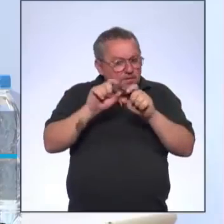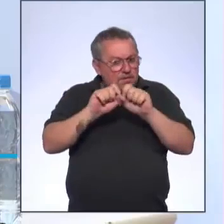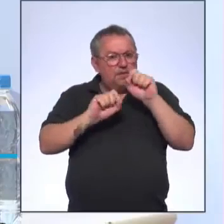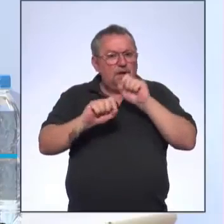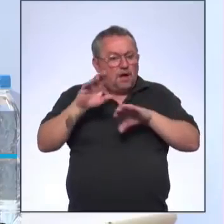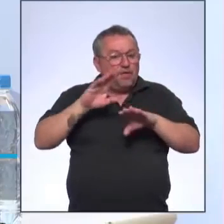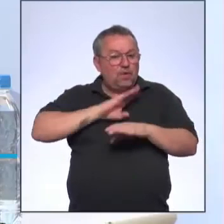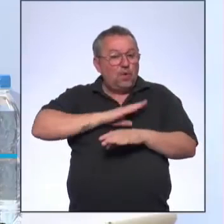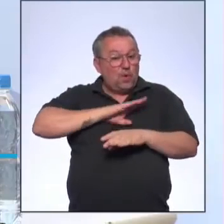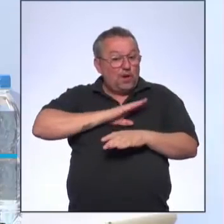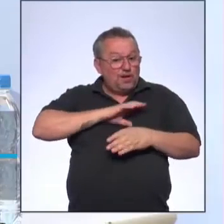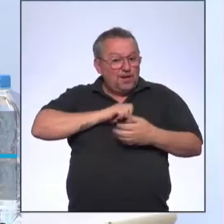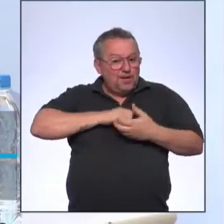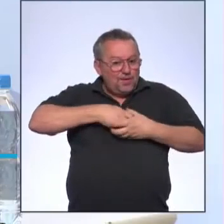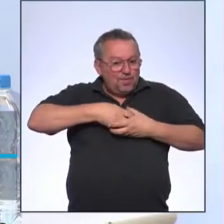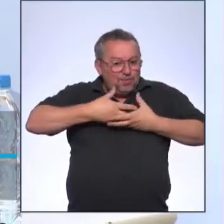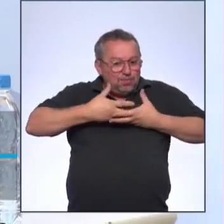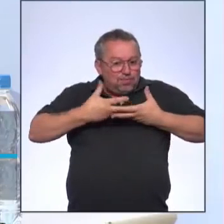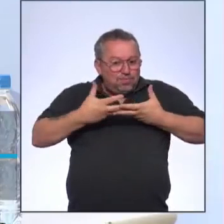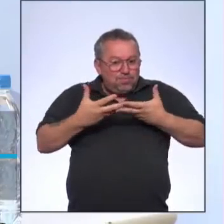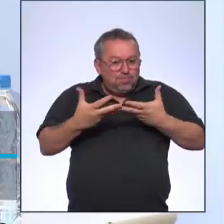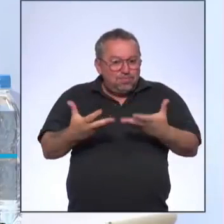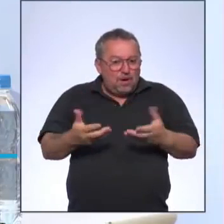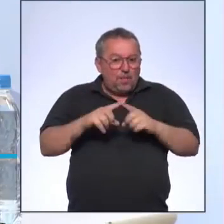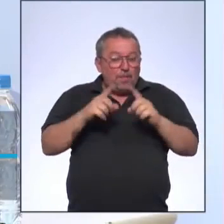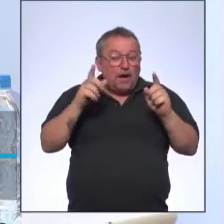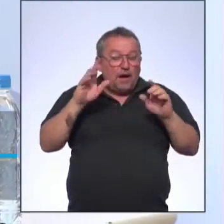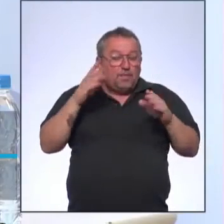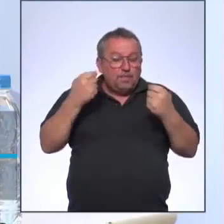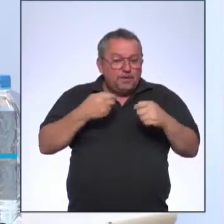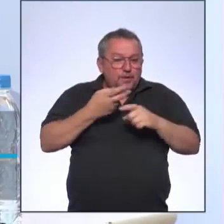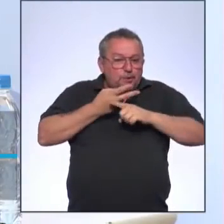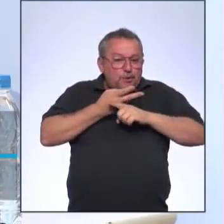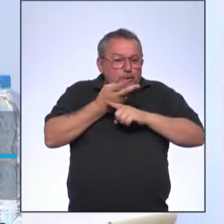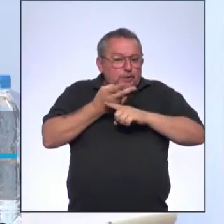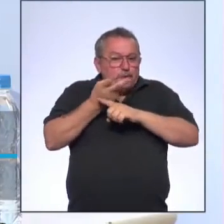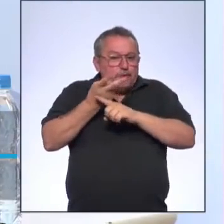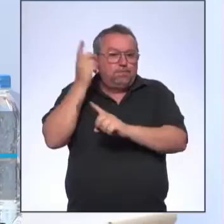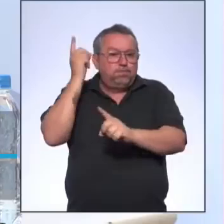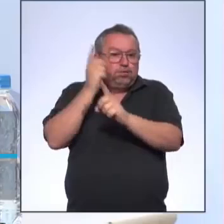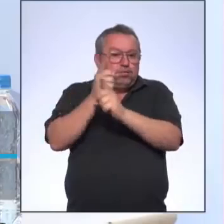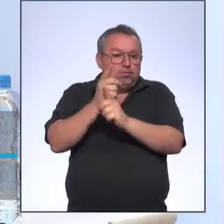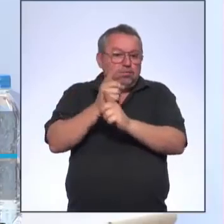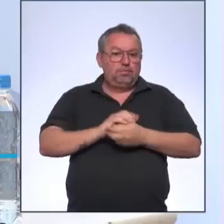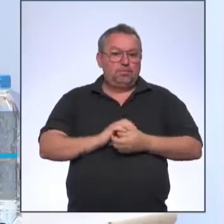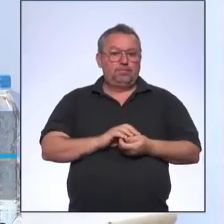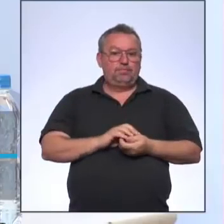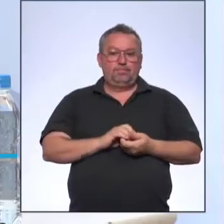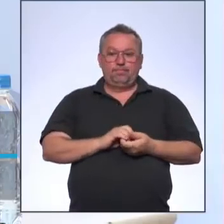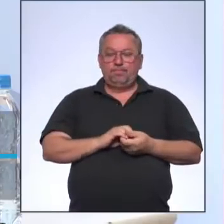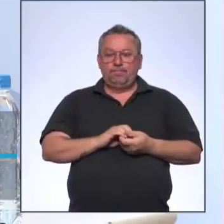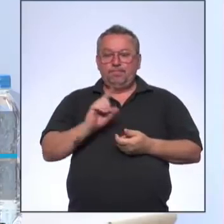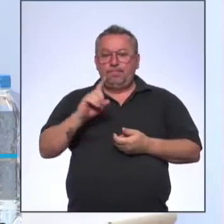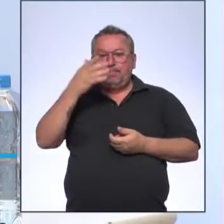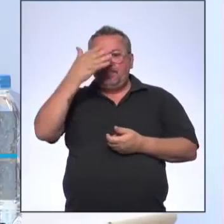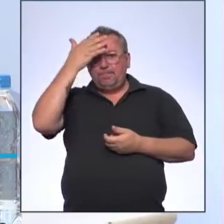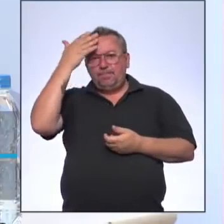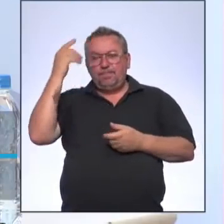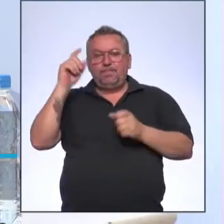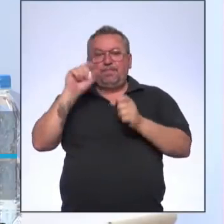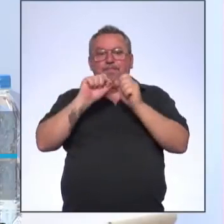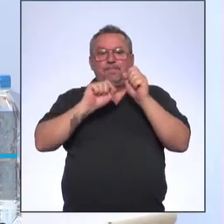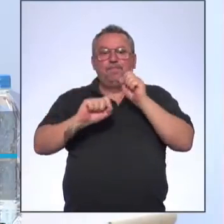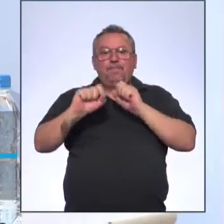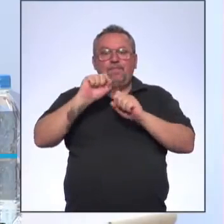do coração, vem das ideias, mas às vezes é preciso buscar fora, tá, pessoal? Essas ideias. Então, não esqueçam